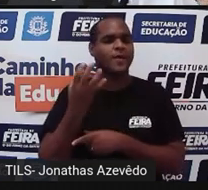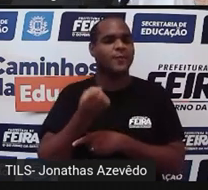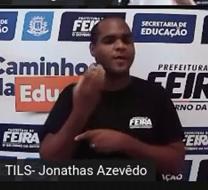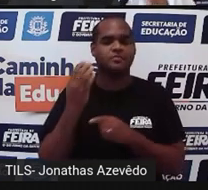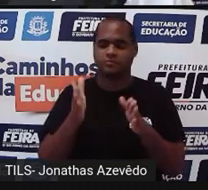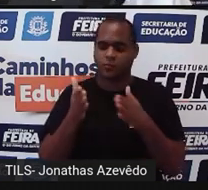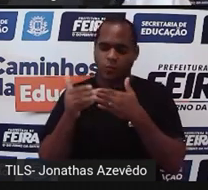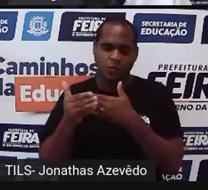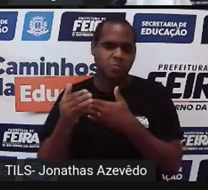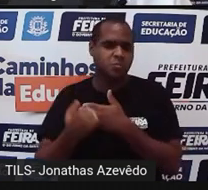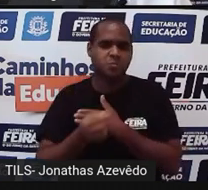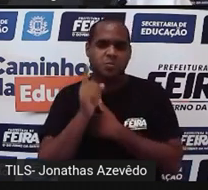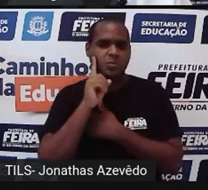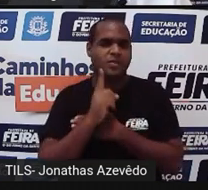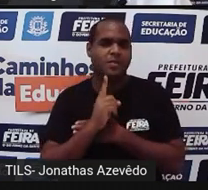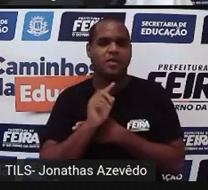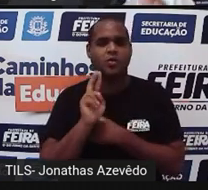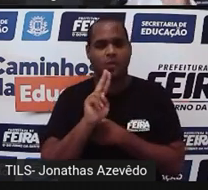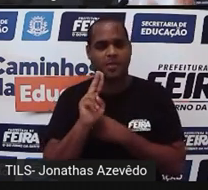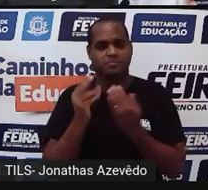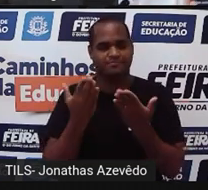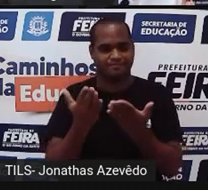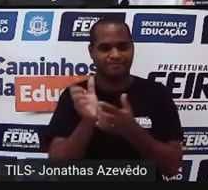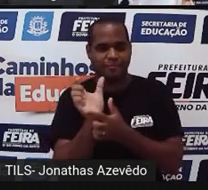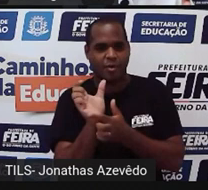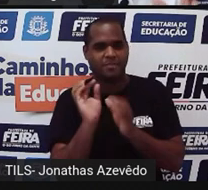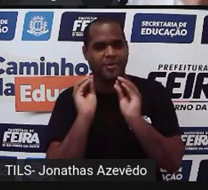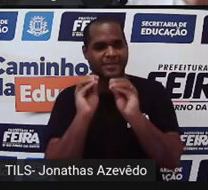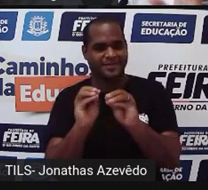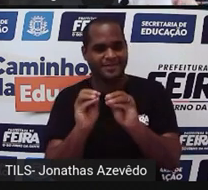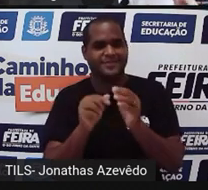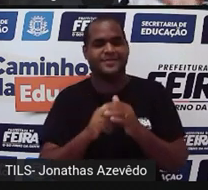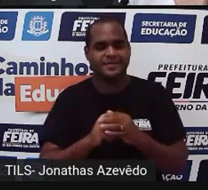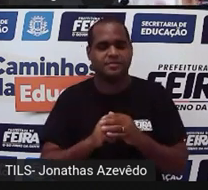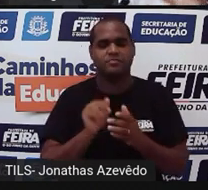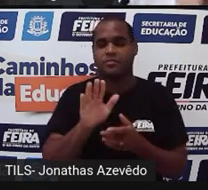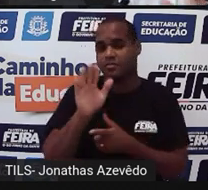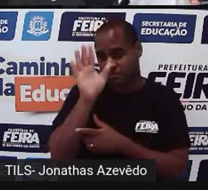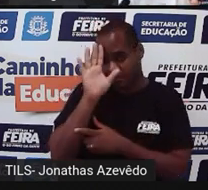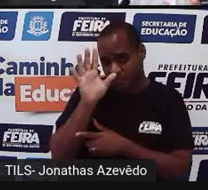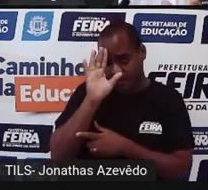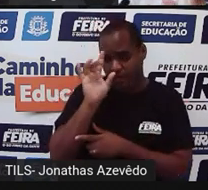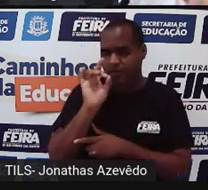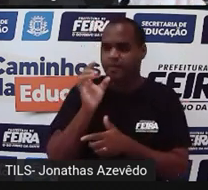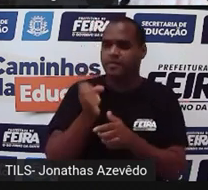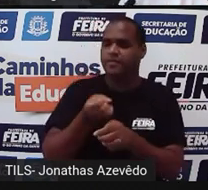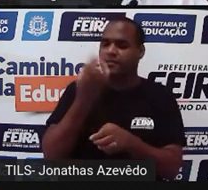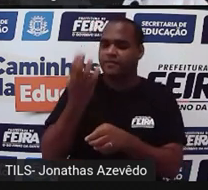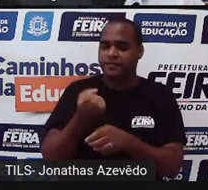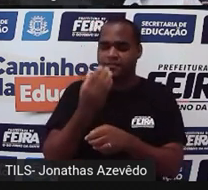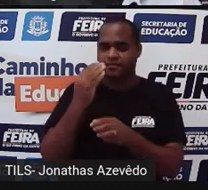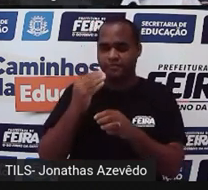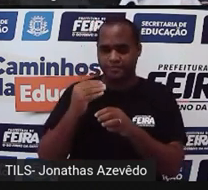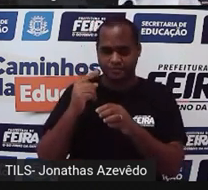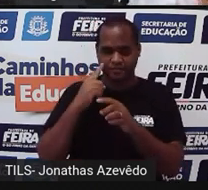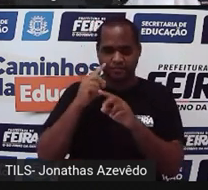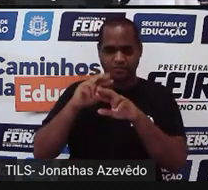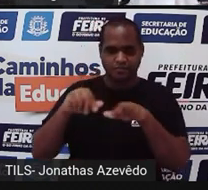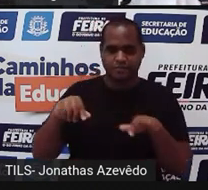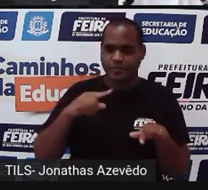cubos, então eu vou escrever a palavra cubos mesmo. O que eu sei é o seguinte, que se eu pensar na quantidade de canudos só para os